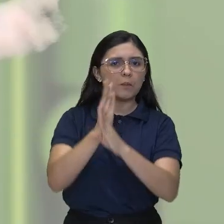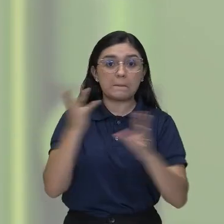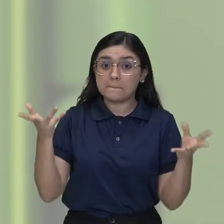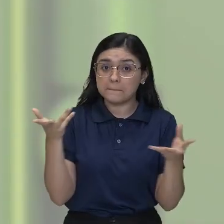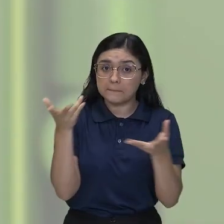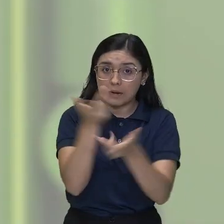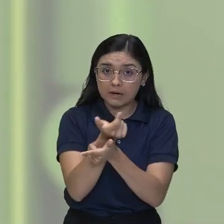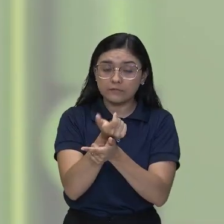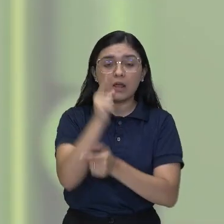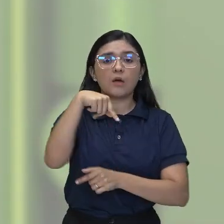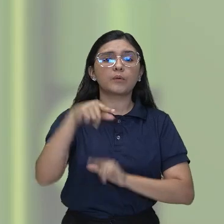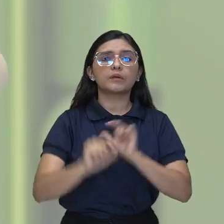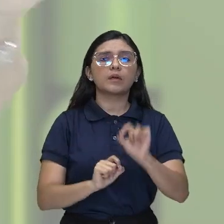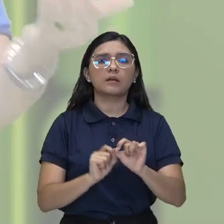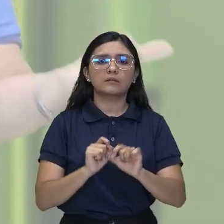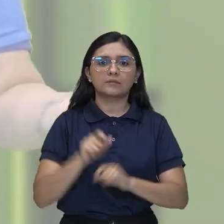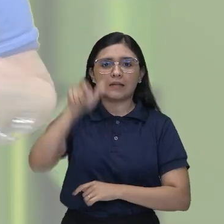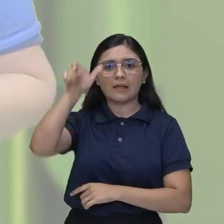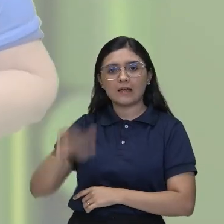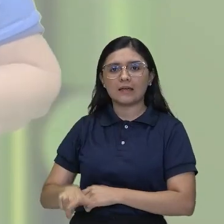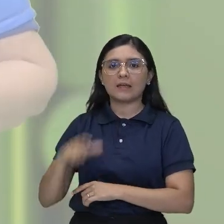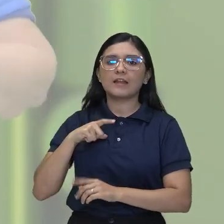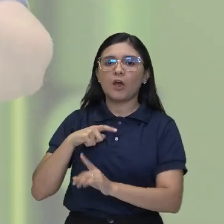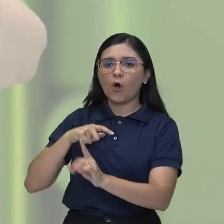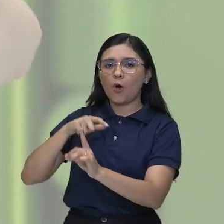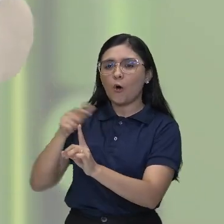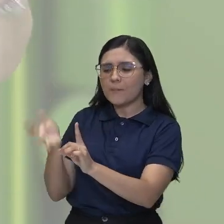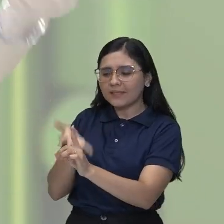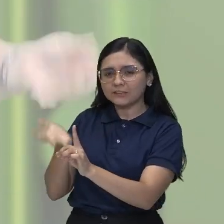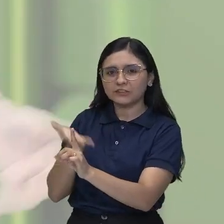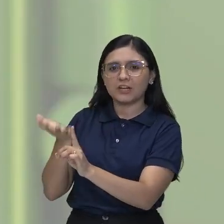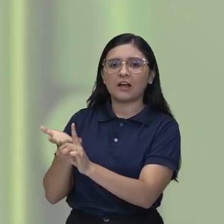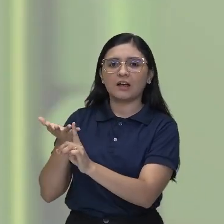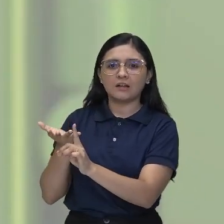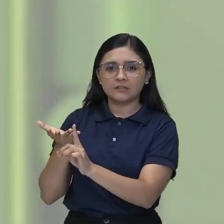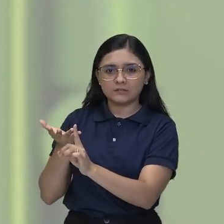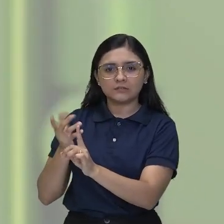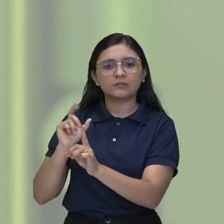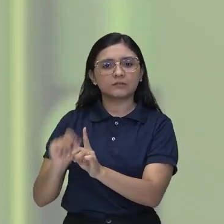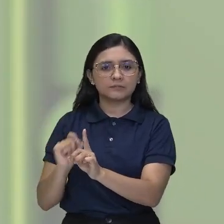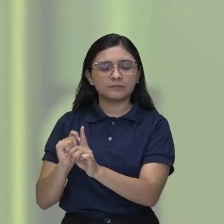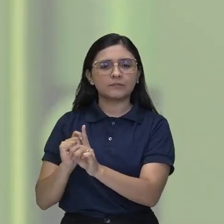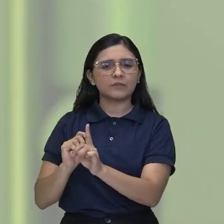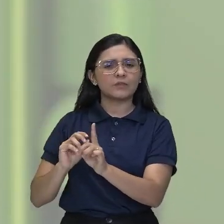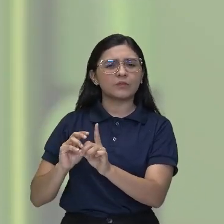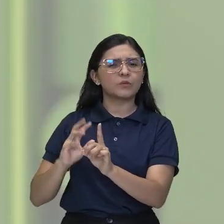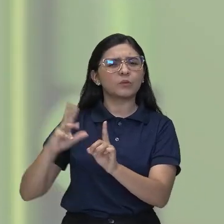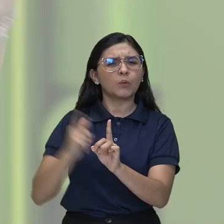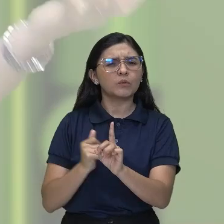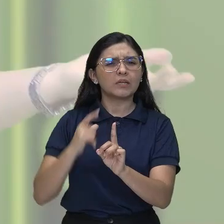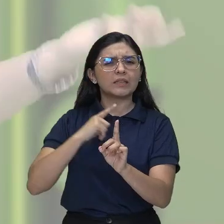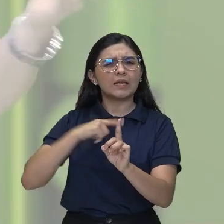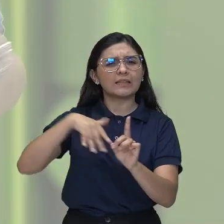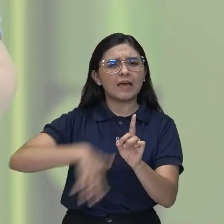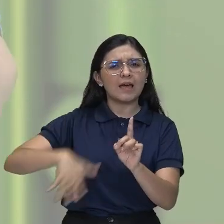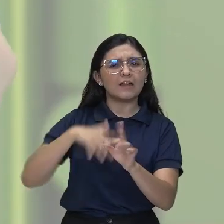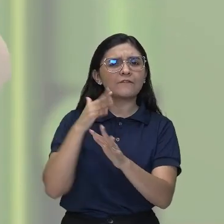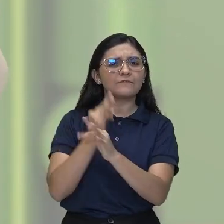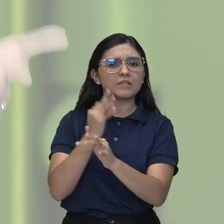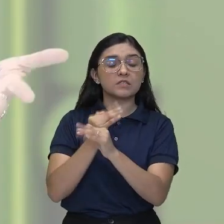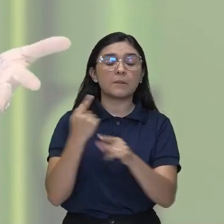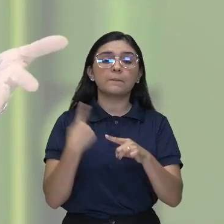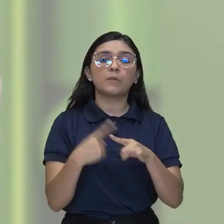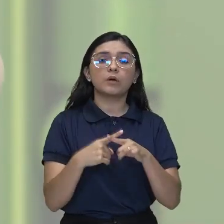incrível, ele é homenageado. Então, todas as unidades que nós temos na física foi porque